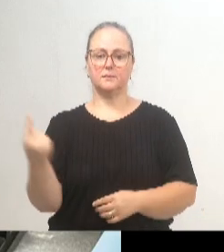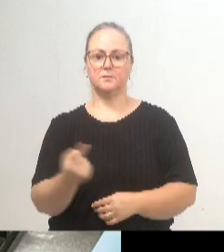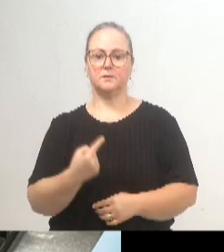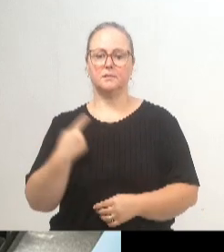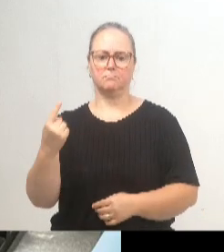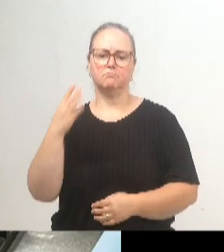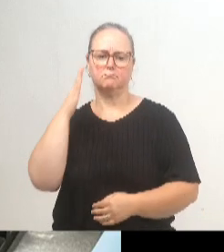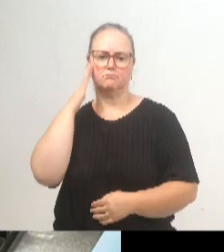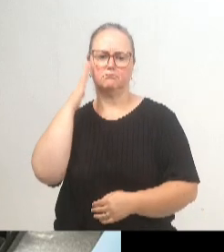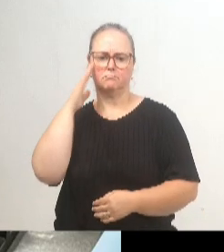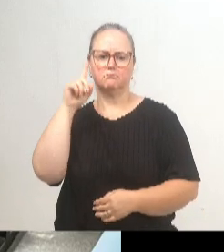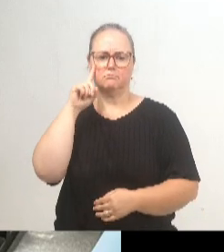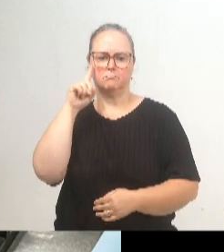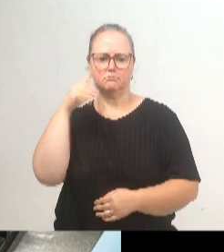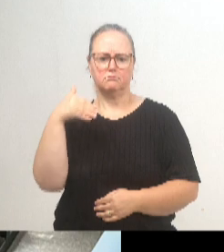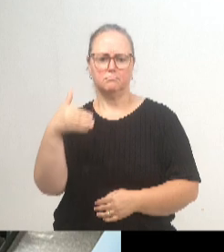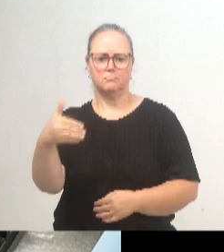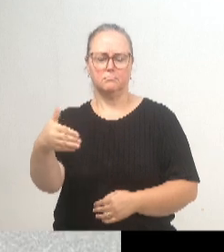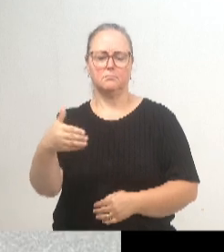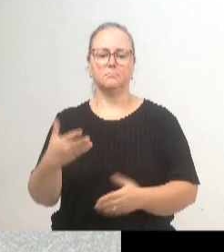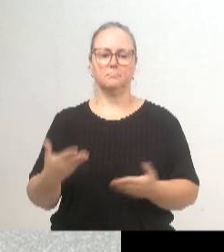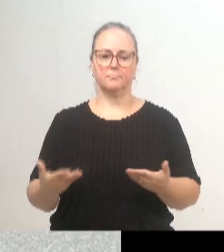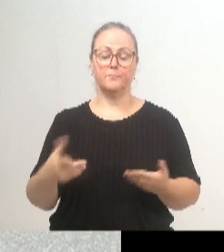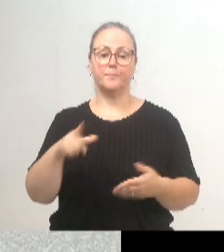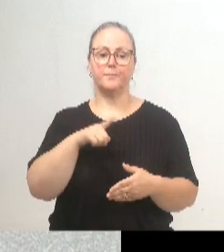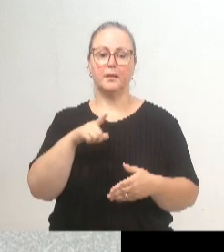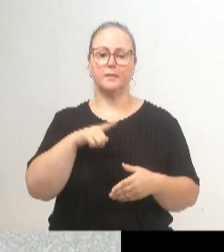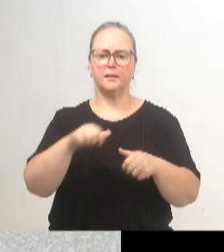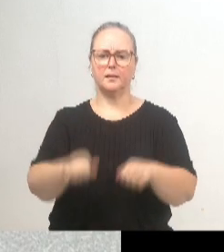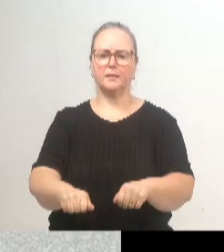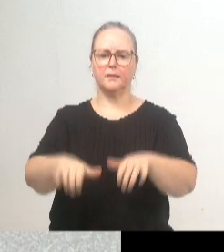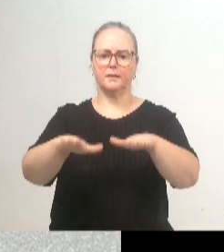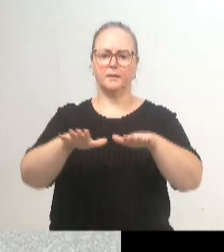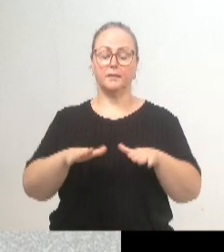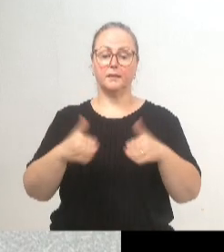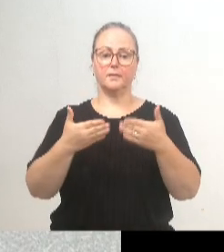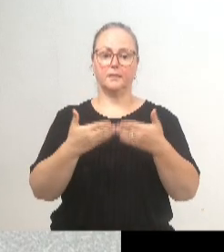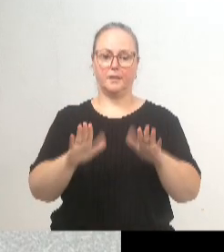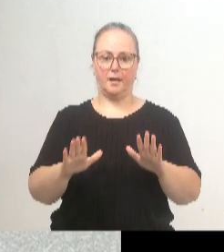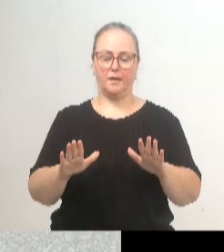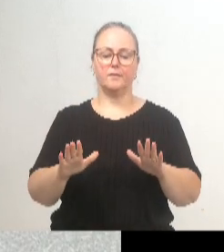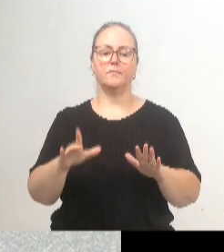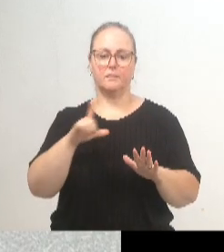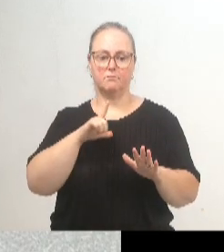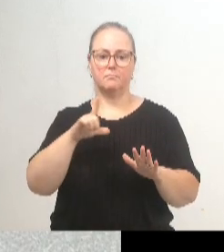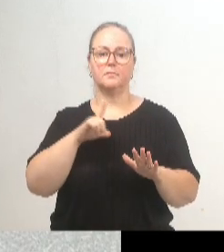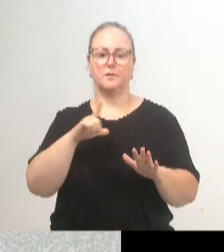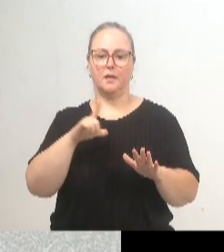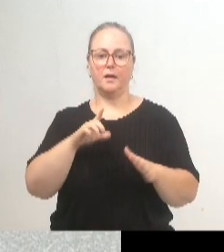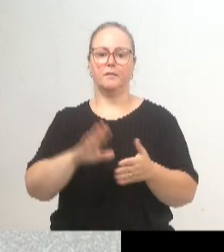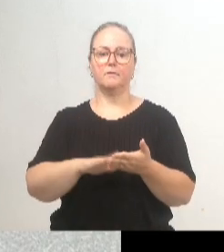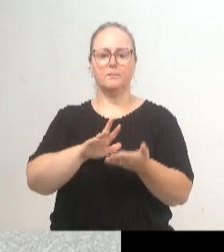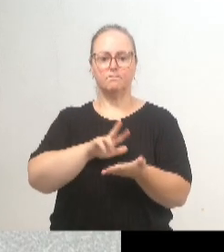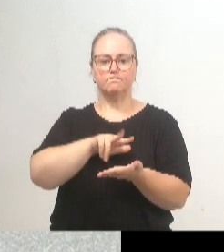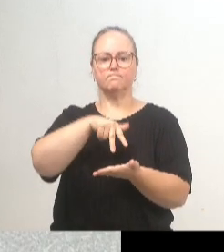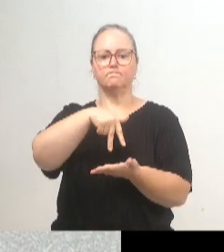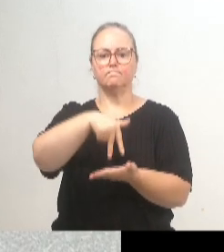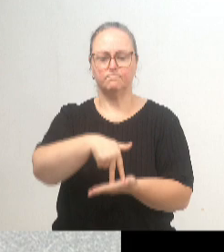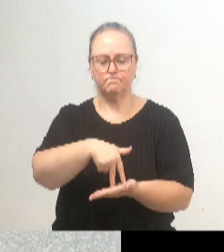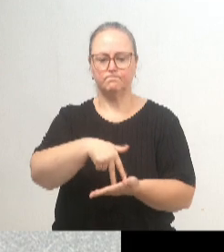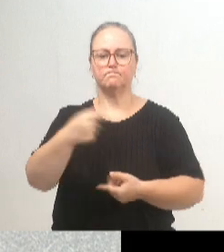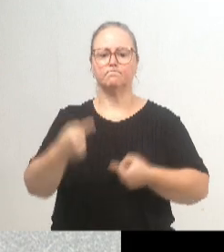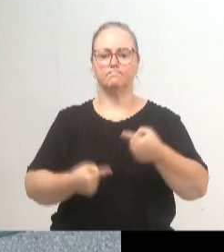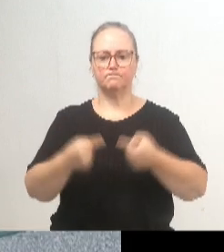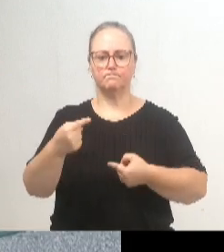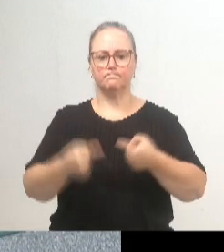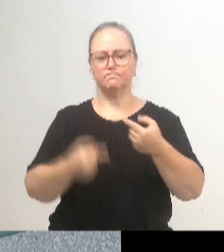dia a dia da cidade. Então, aconteceu essa audiência pública, isso não deteve o nosso ímpeto de debater. Agradecer